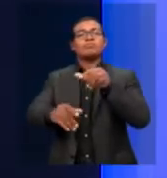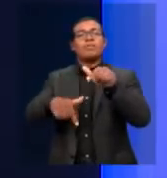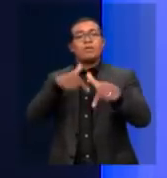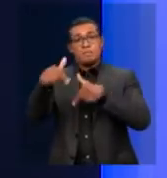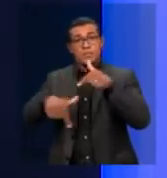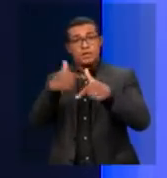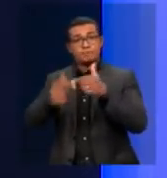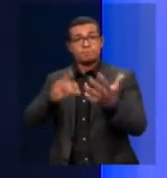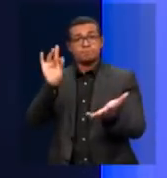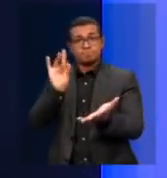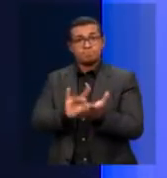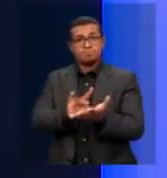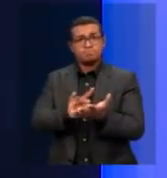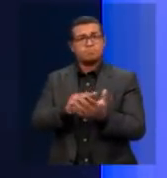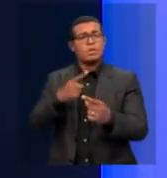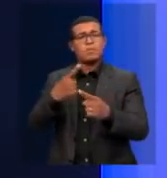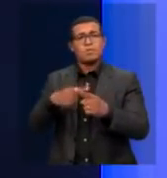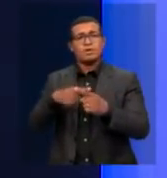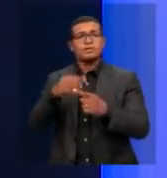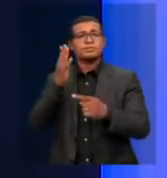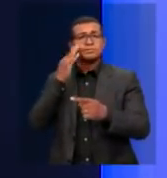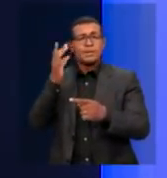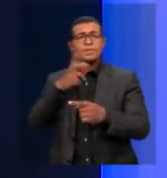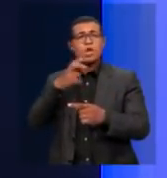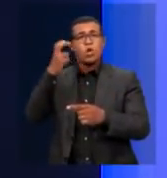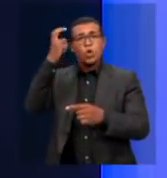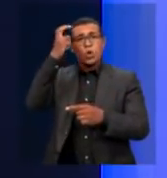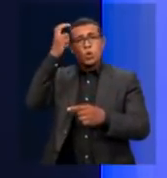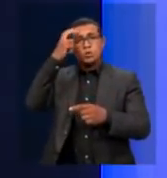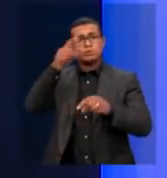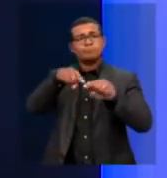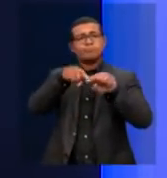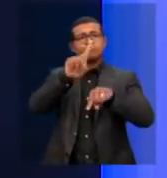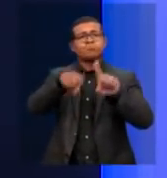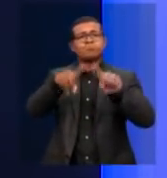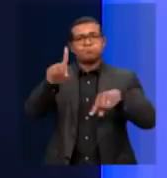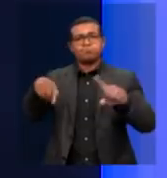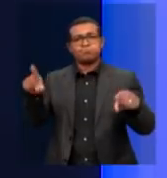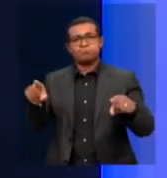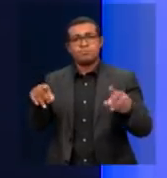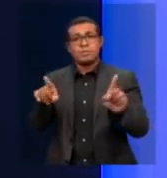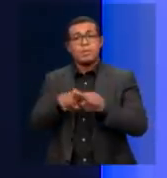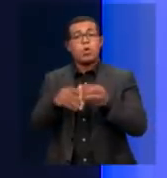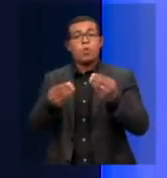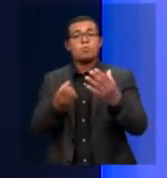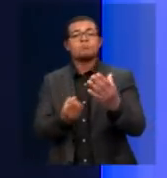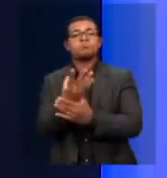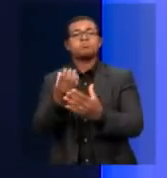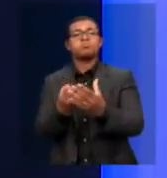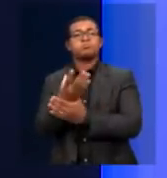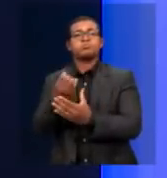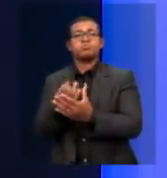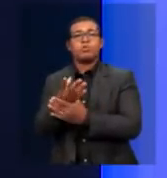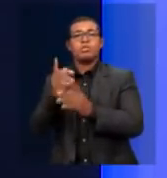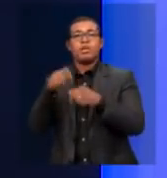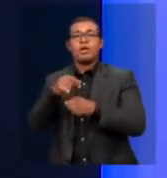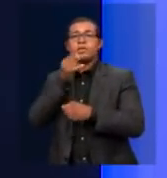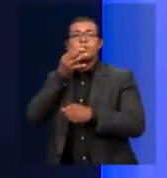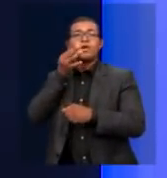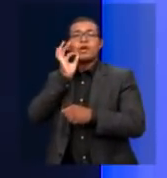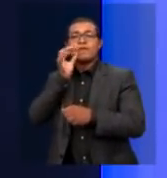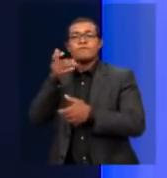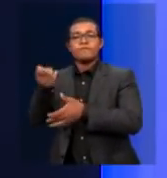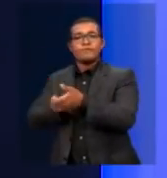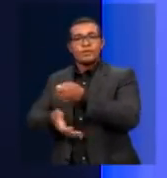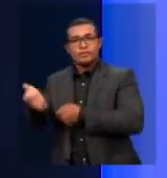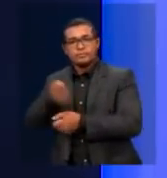devido à diversidade cultural e de arranjos produtivos que nós temos nessa seja o café seja o setor moveleiro